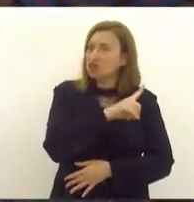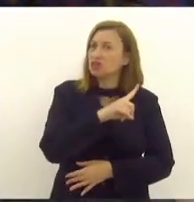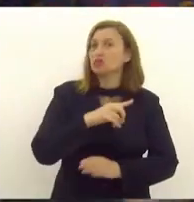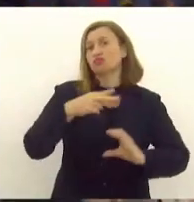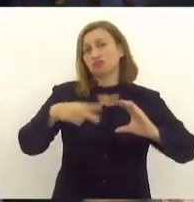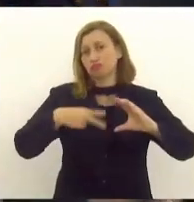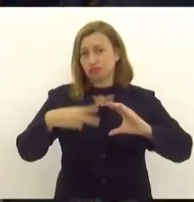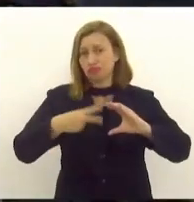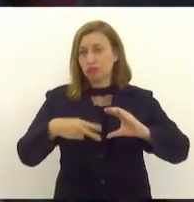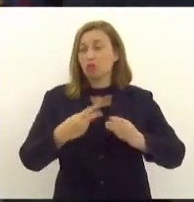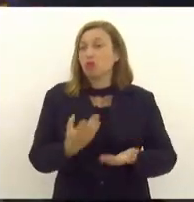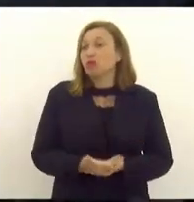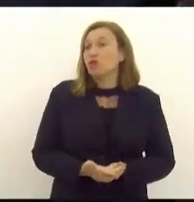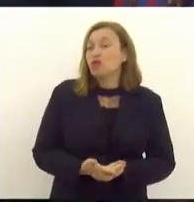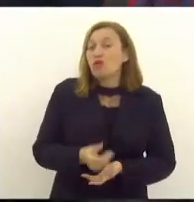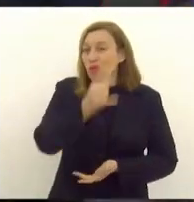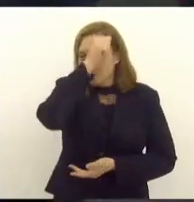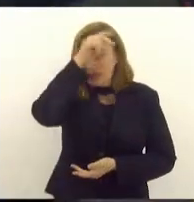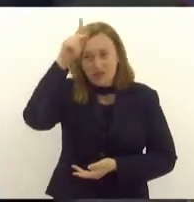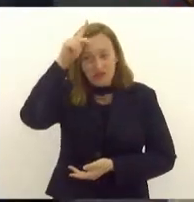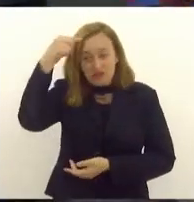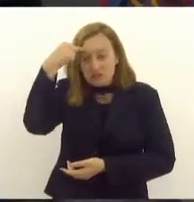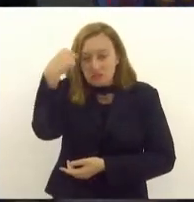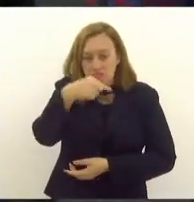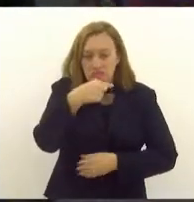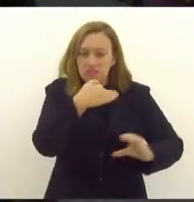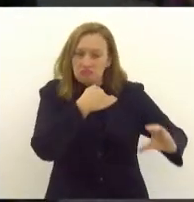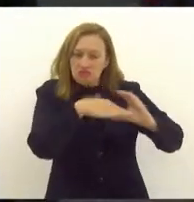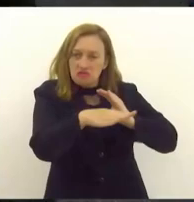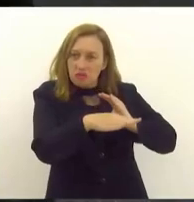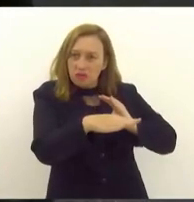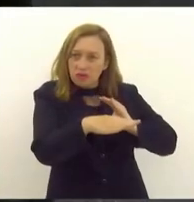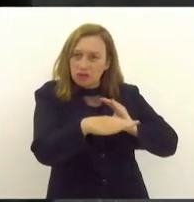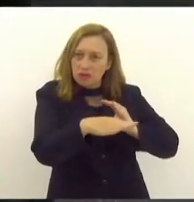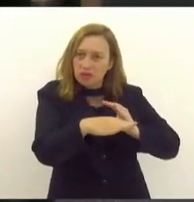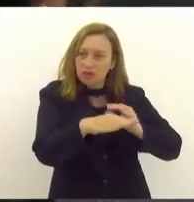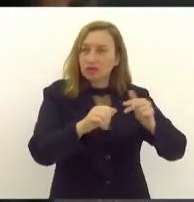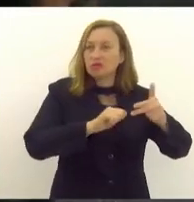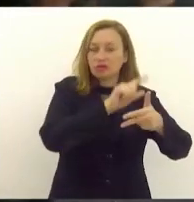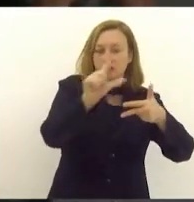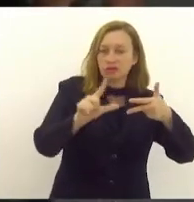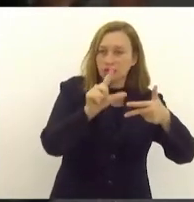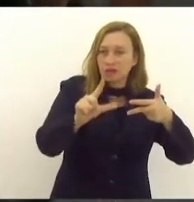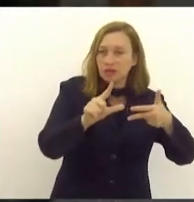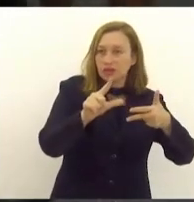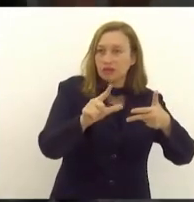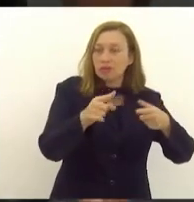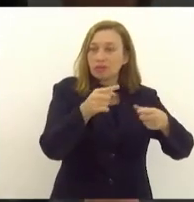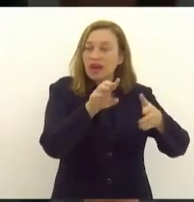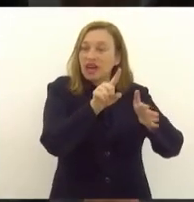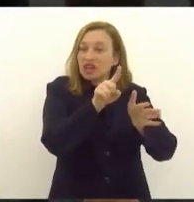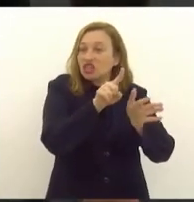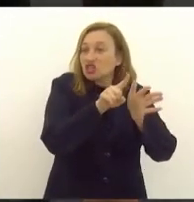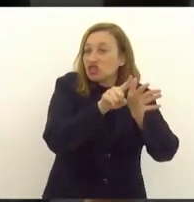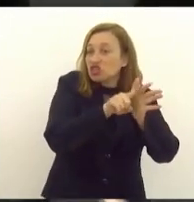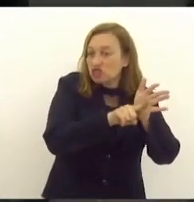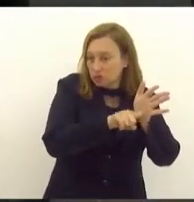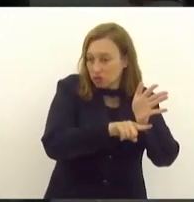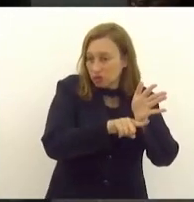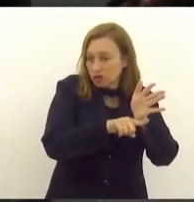dos vereadores o prefeito mandou uma mensagem ao legislativo para cortar 75%